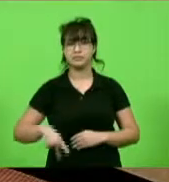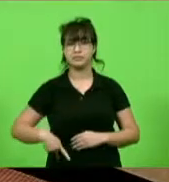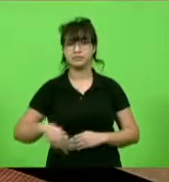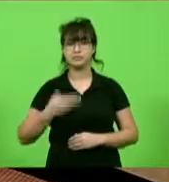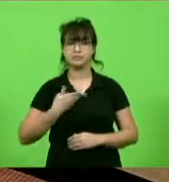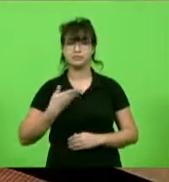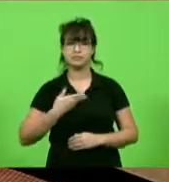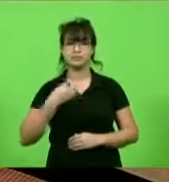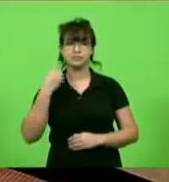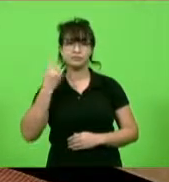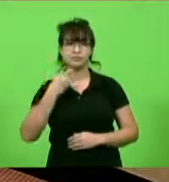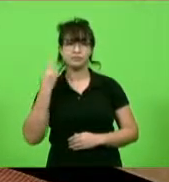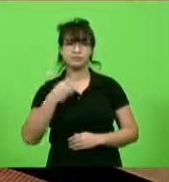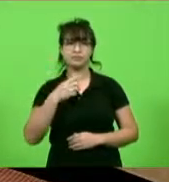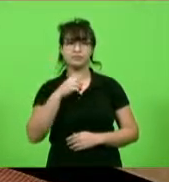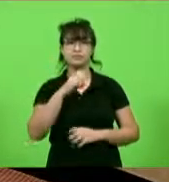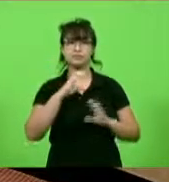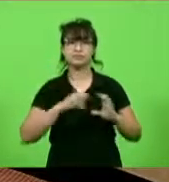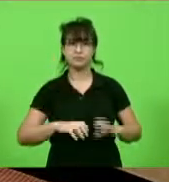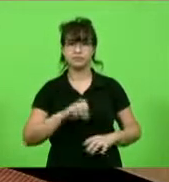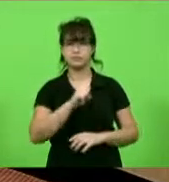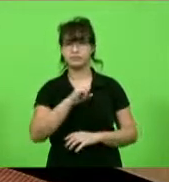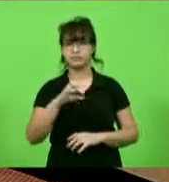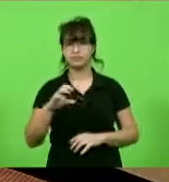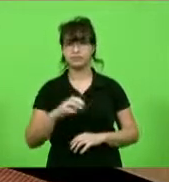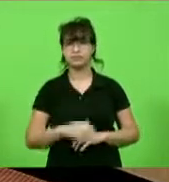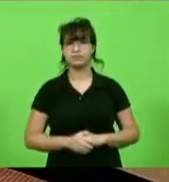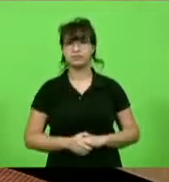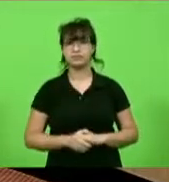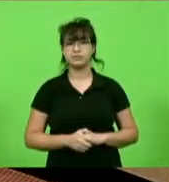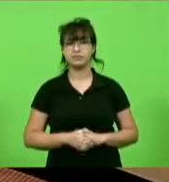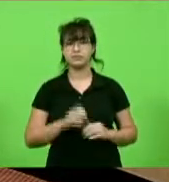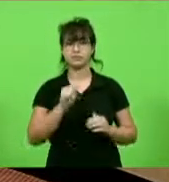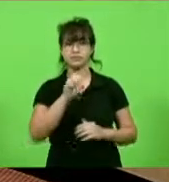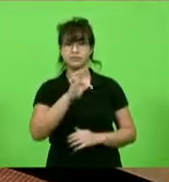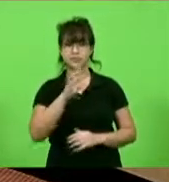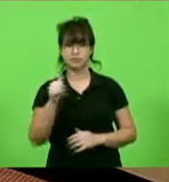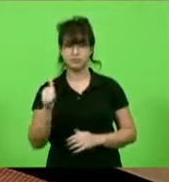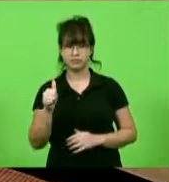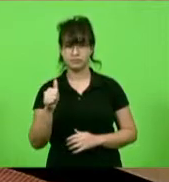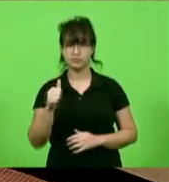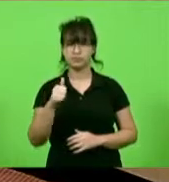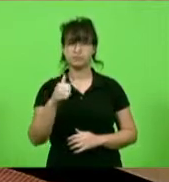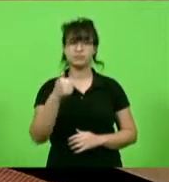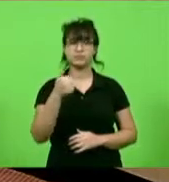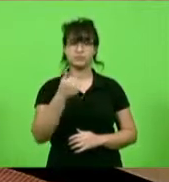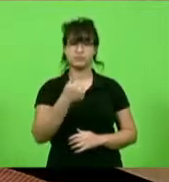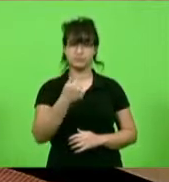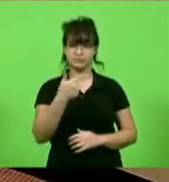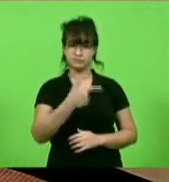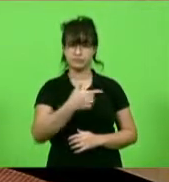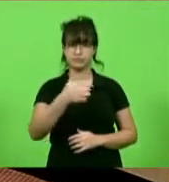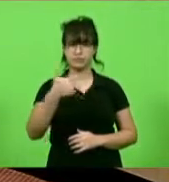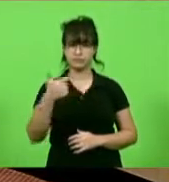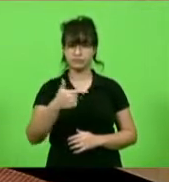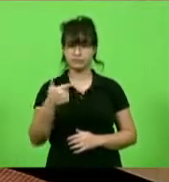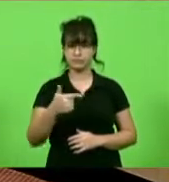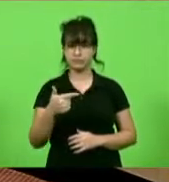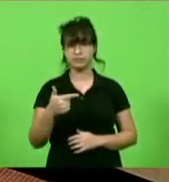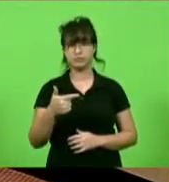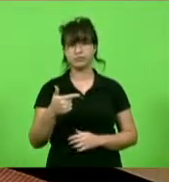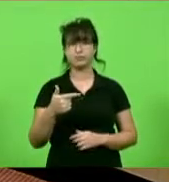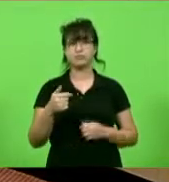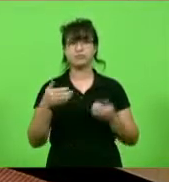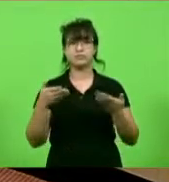colegas deputados, cidadãos catarinenses. Ata da 22ª Sessão Ordinária da 3ª Sessão